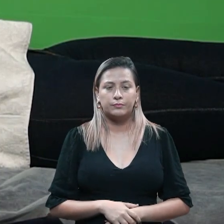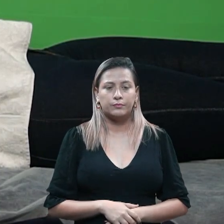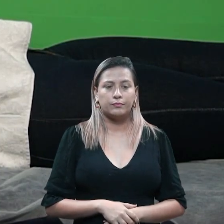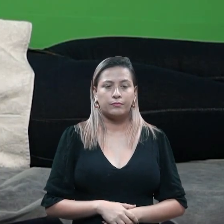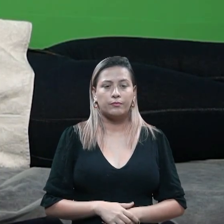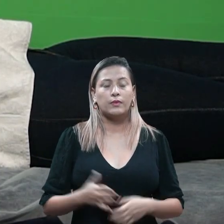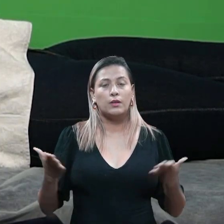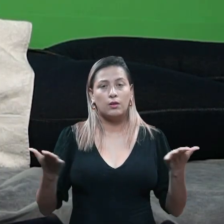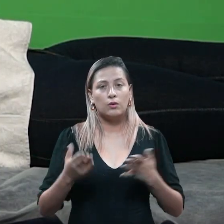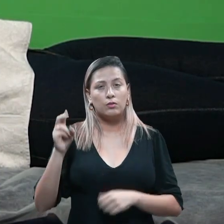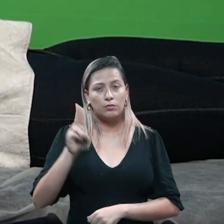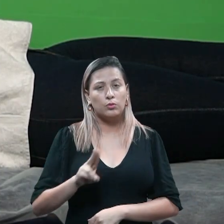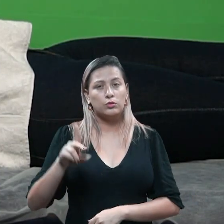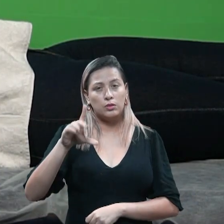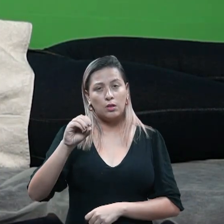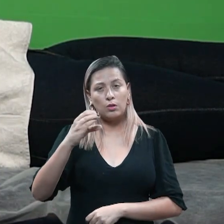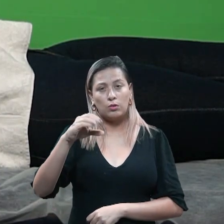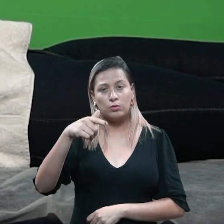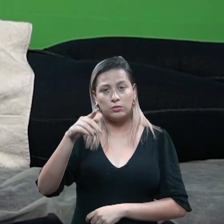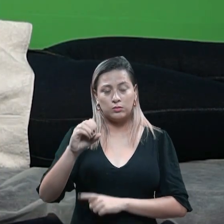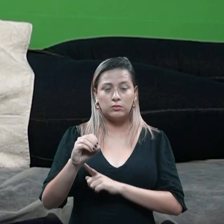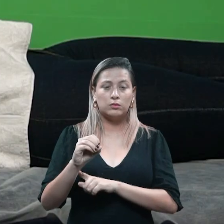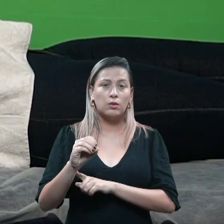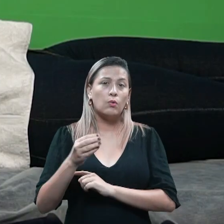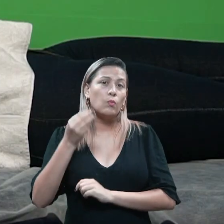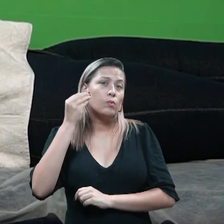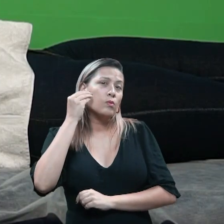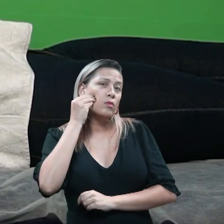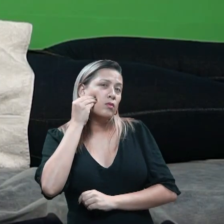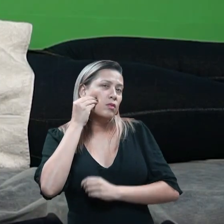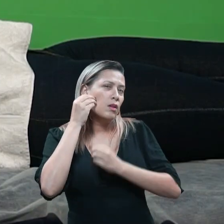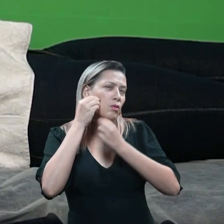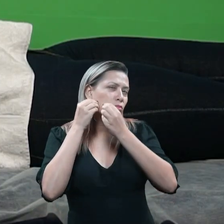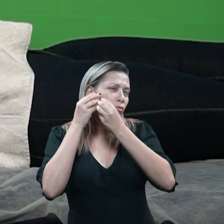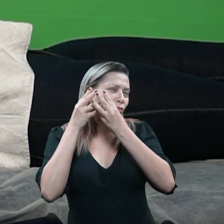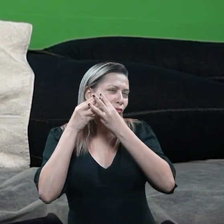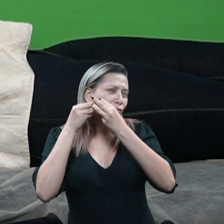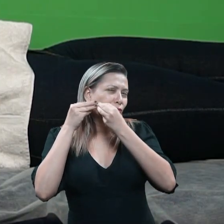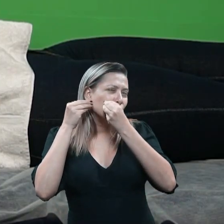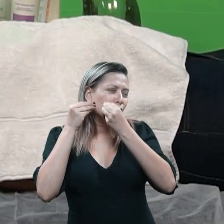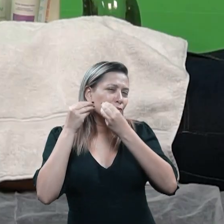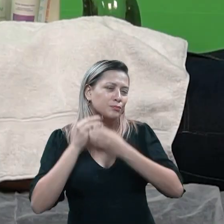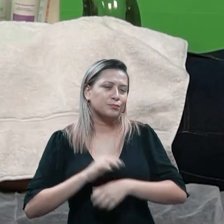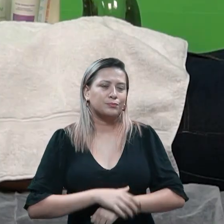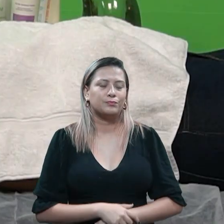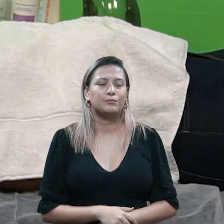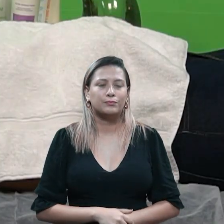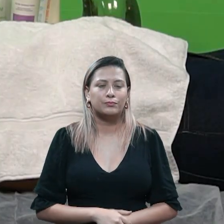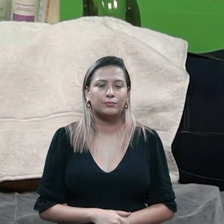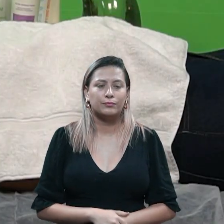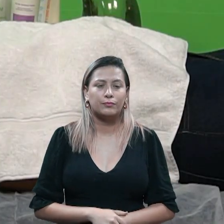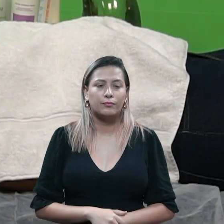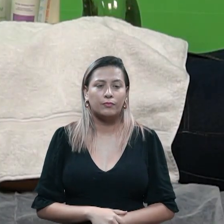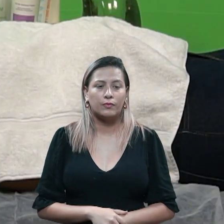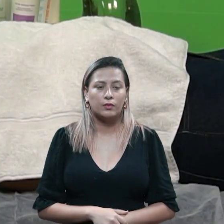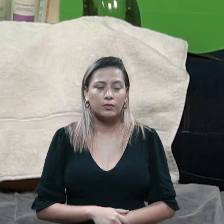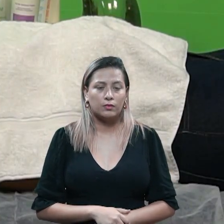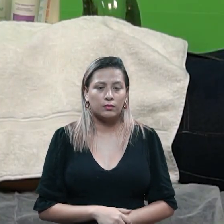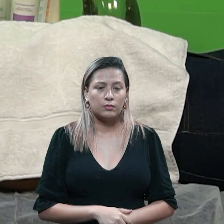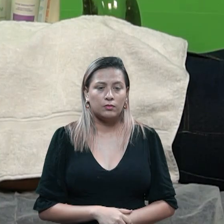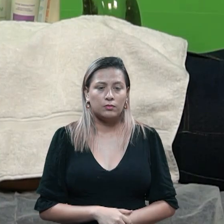purificante. Aí eu coloco lá na região onde foi feita a extração. Depois de feita a